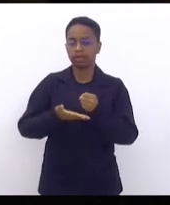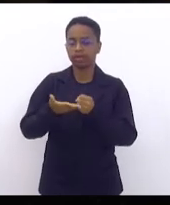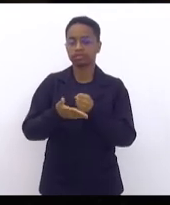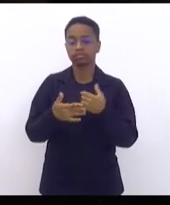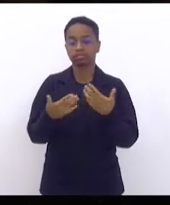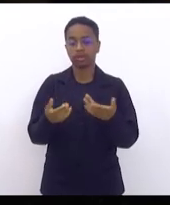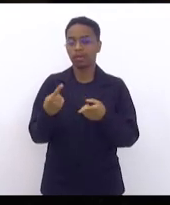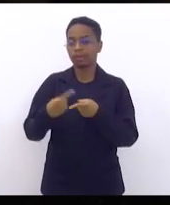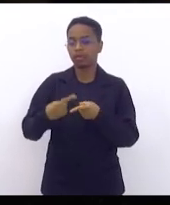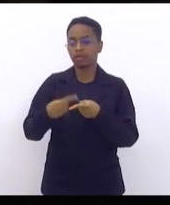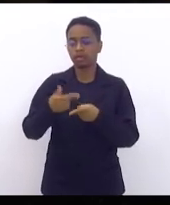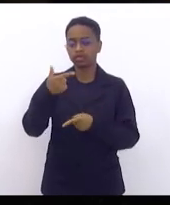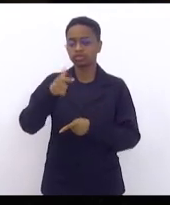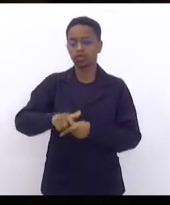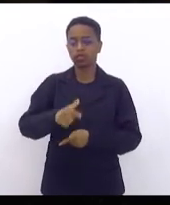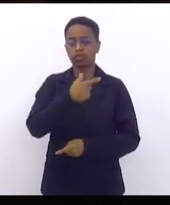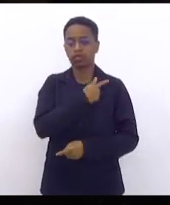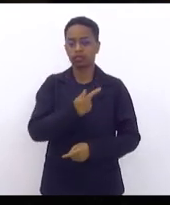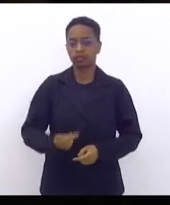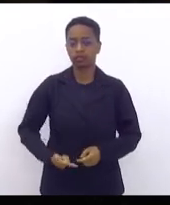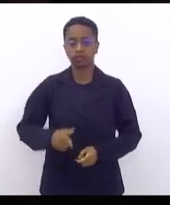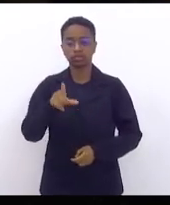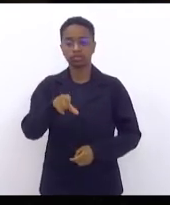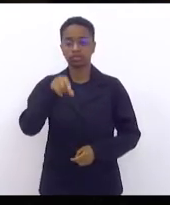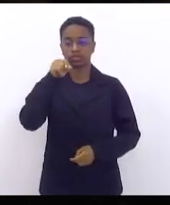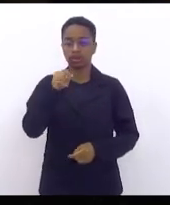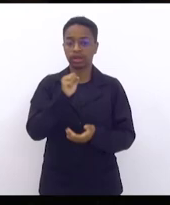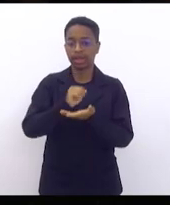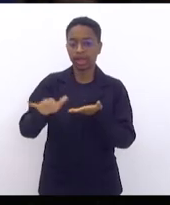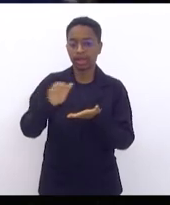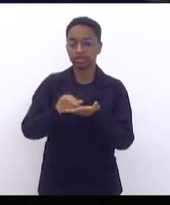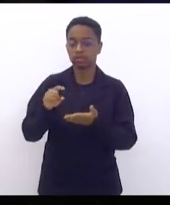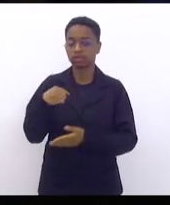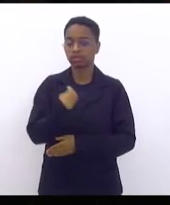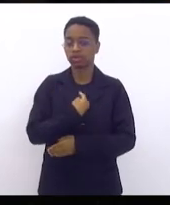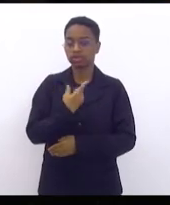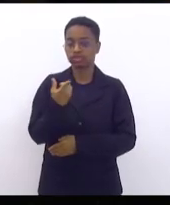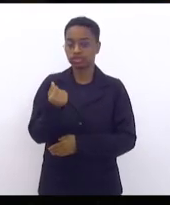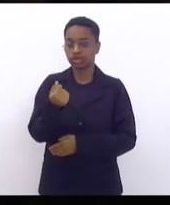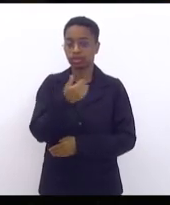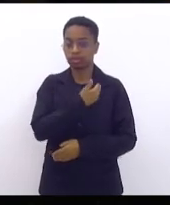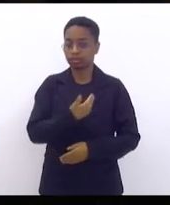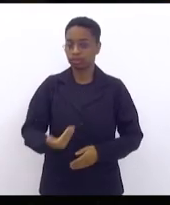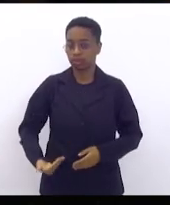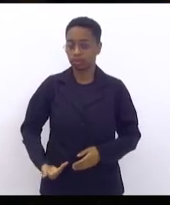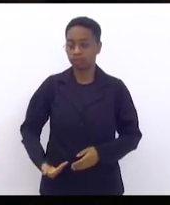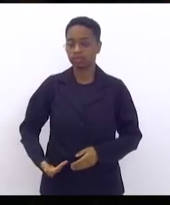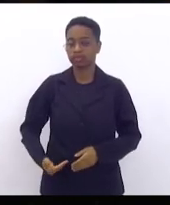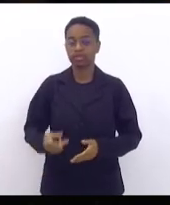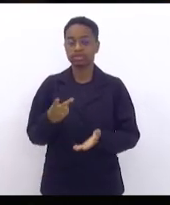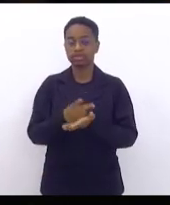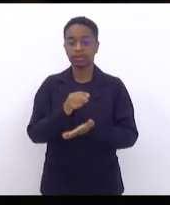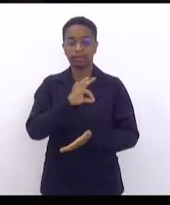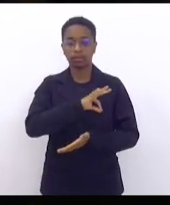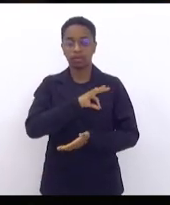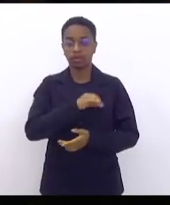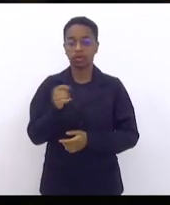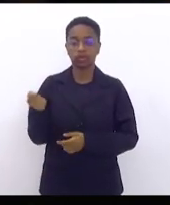porque o governo sempre prefere gastar nosso dinheiro público com polícia do